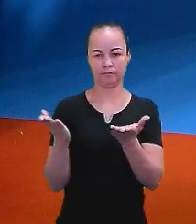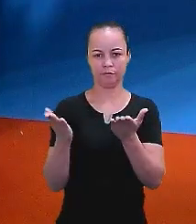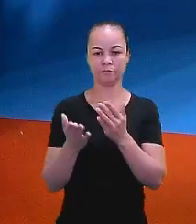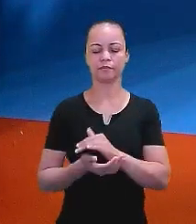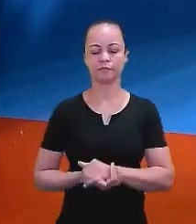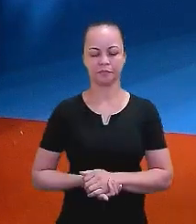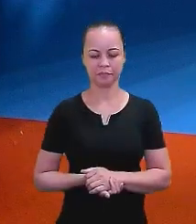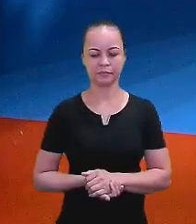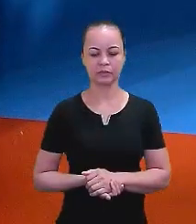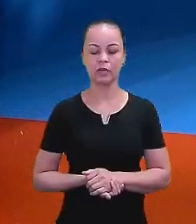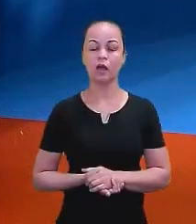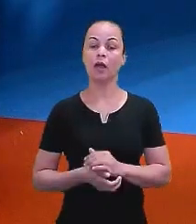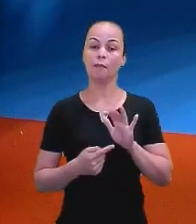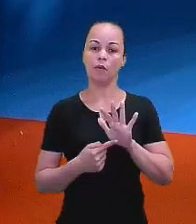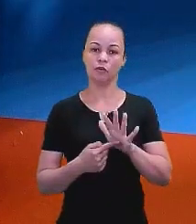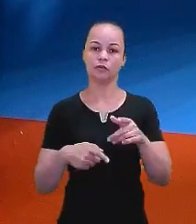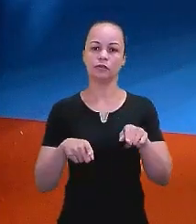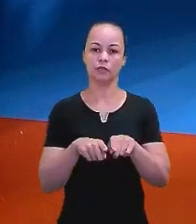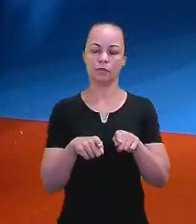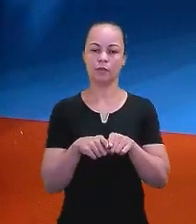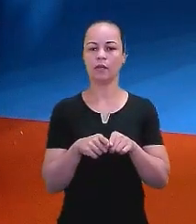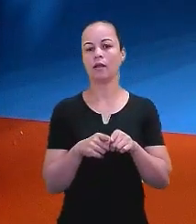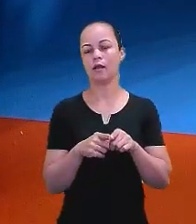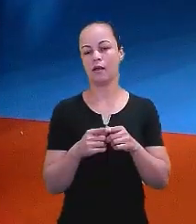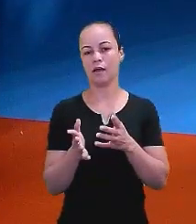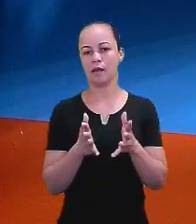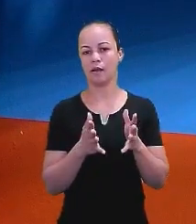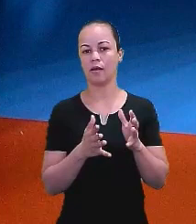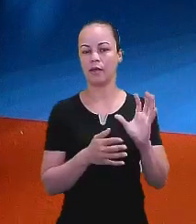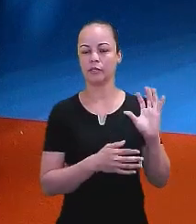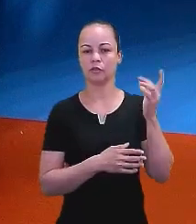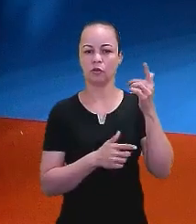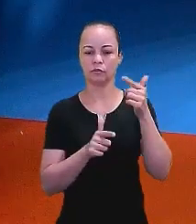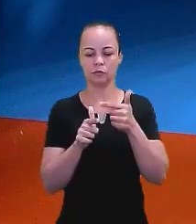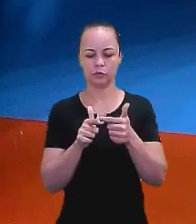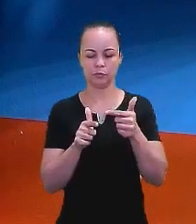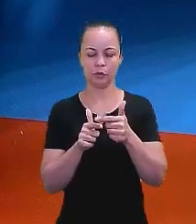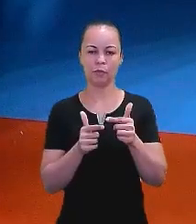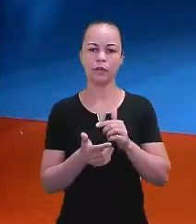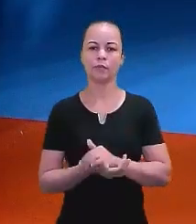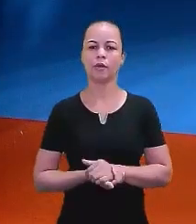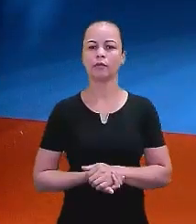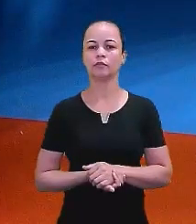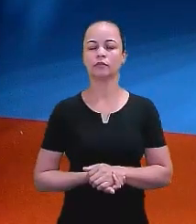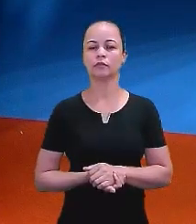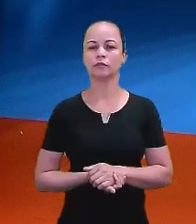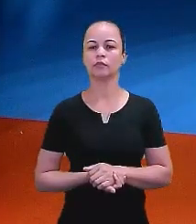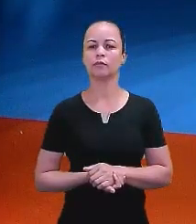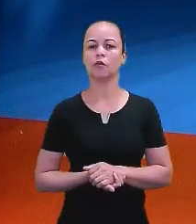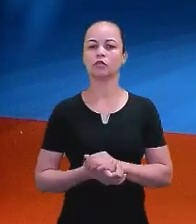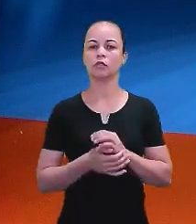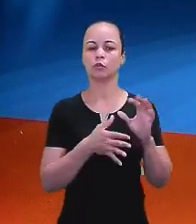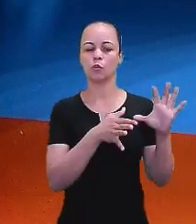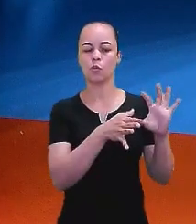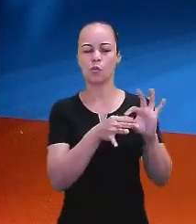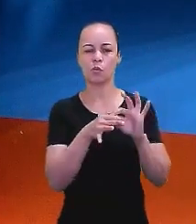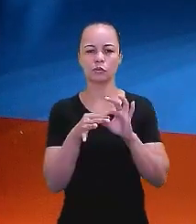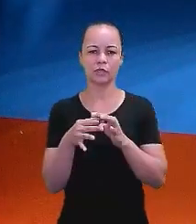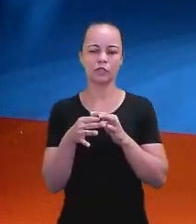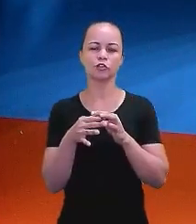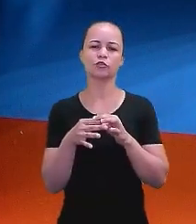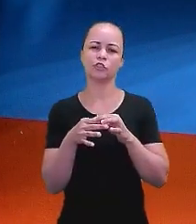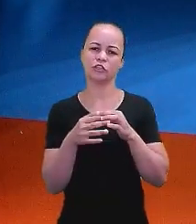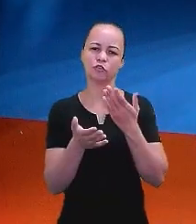curricular, né? Trazendo aí a questão de resoluções de problemas, né? Trazendo todo esse contexto aí do que a gente já